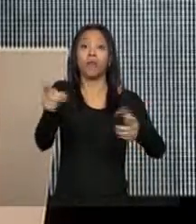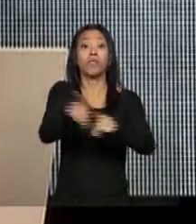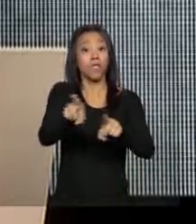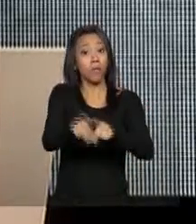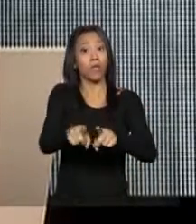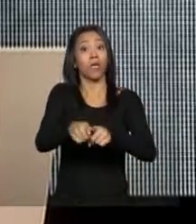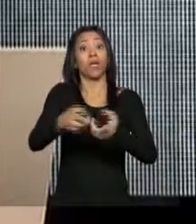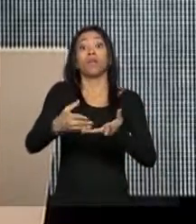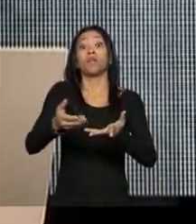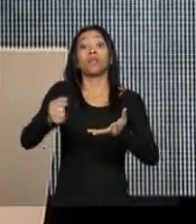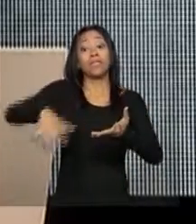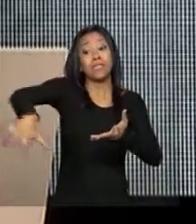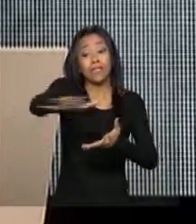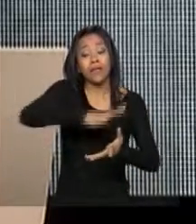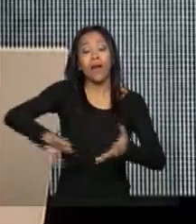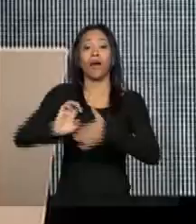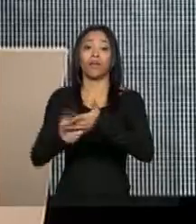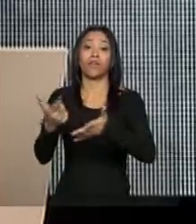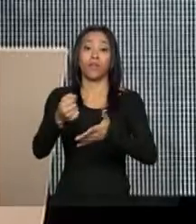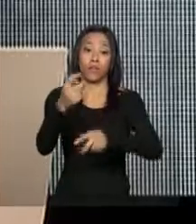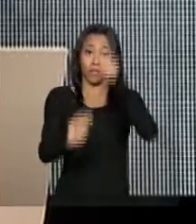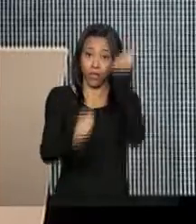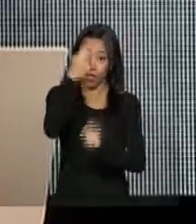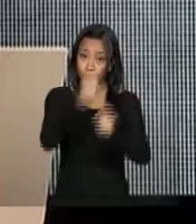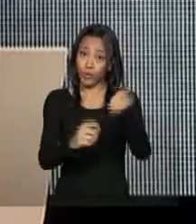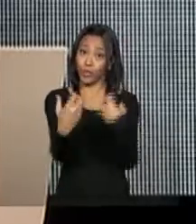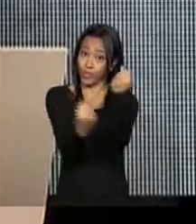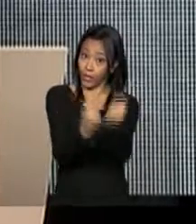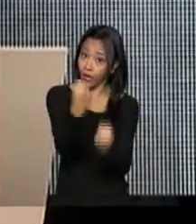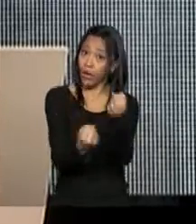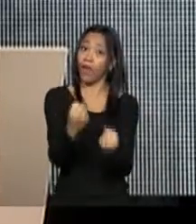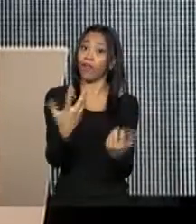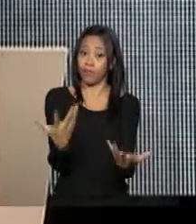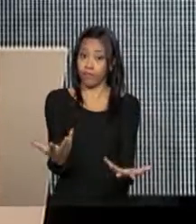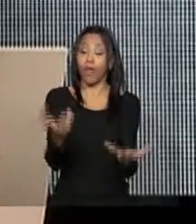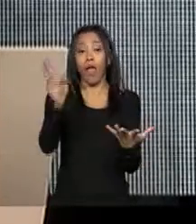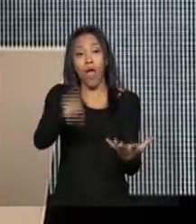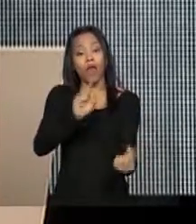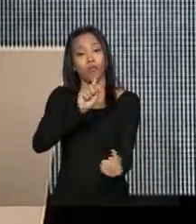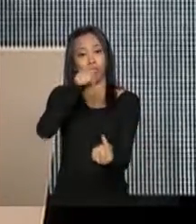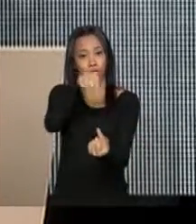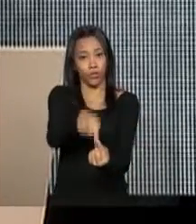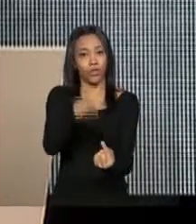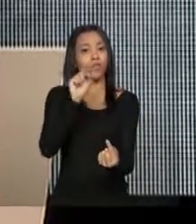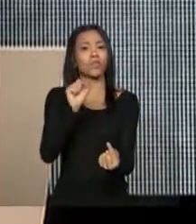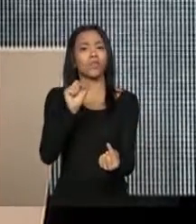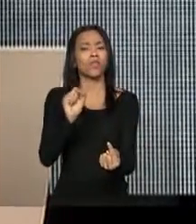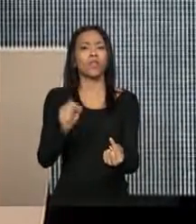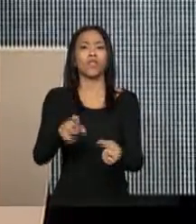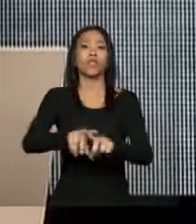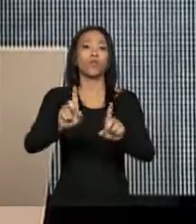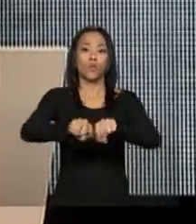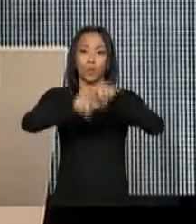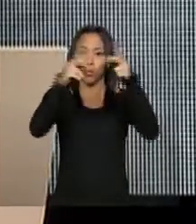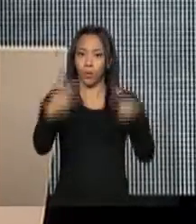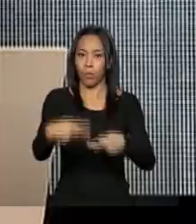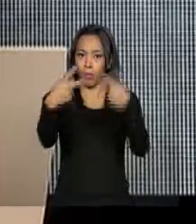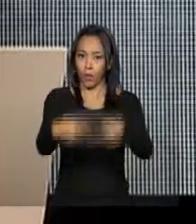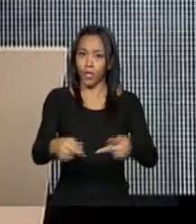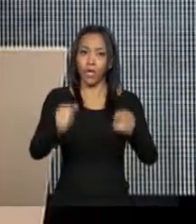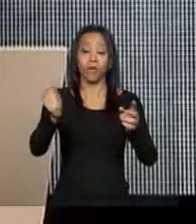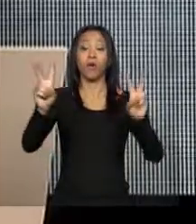da indústria automobilística mundial. É esse o sentido do programa Brasil Maior.